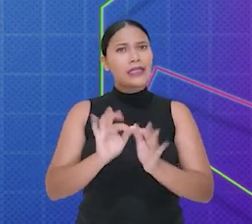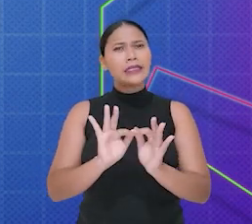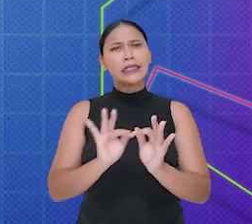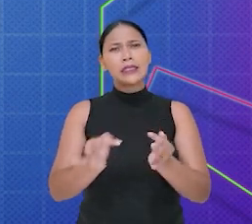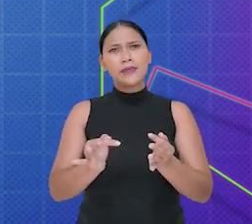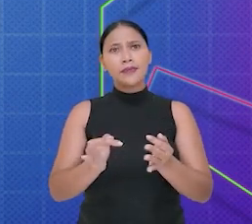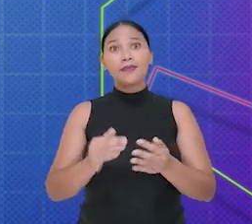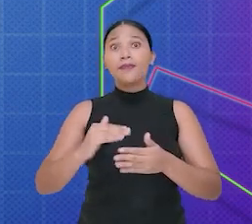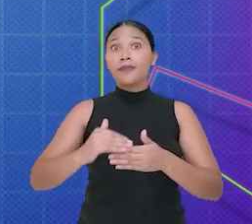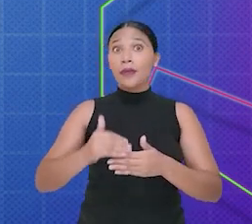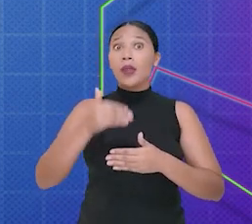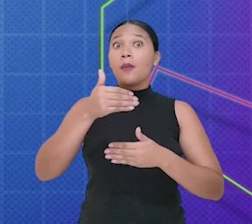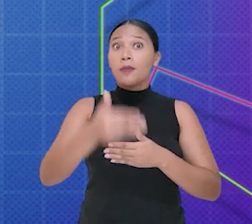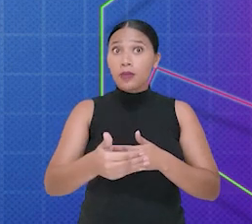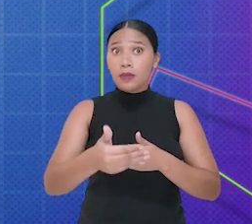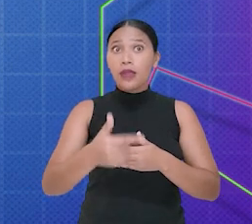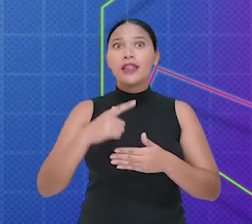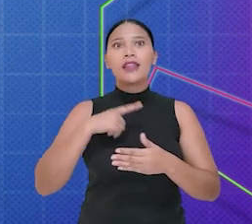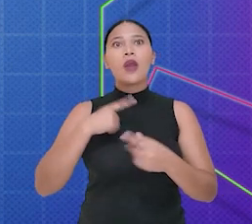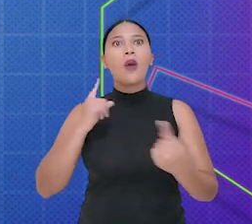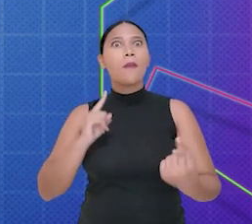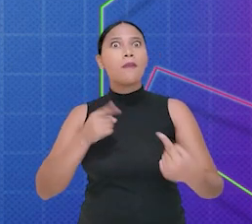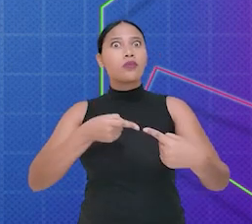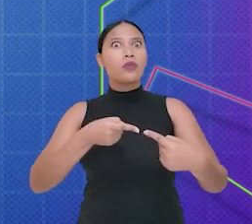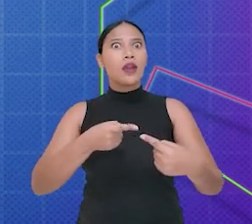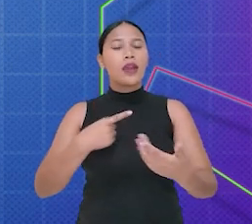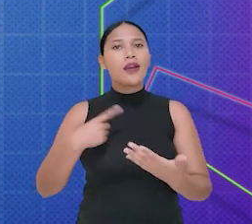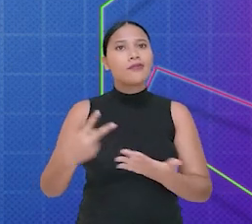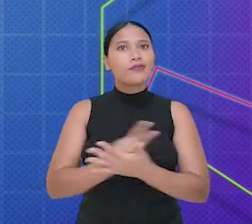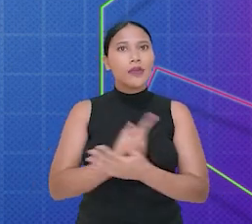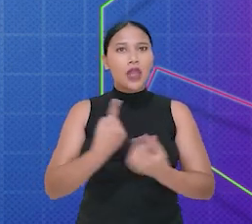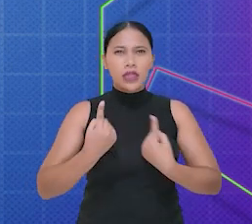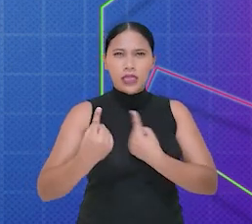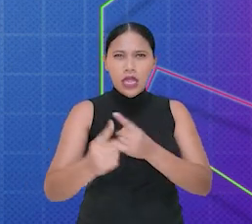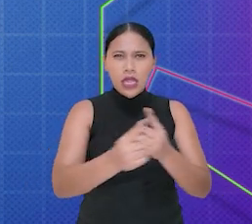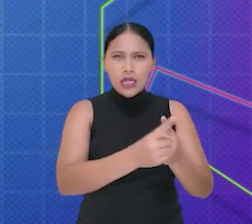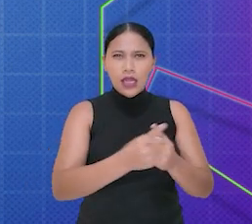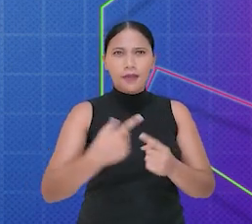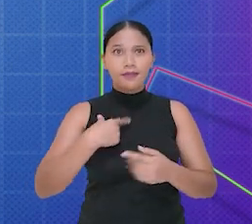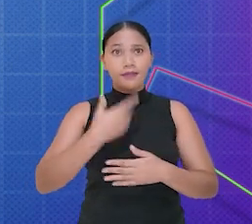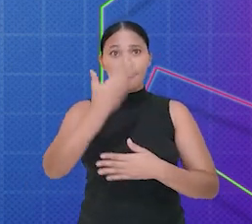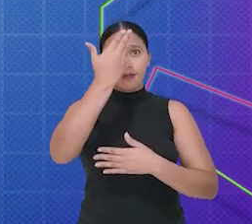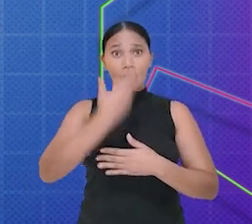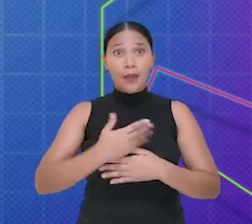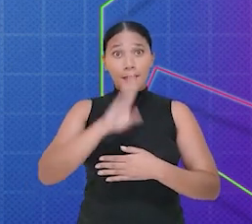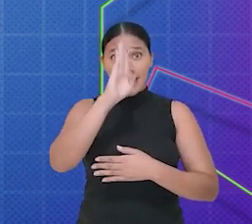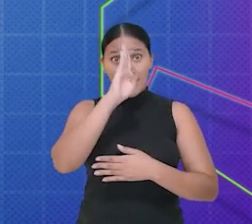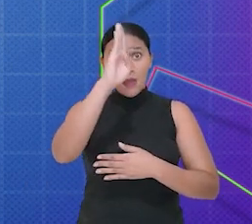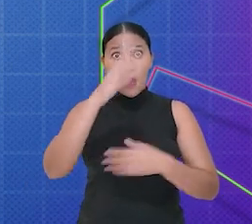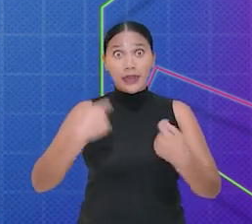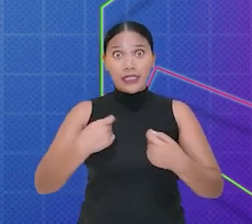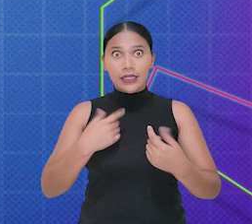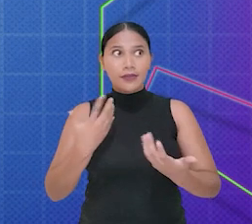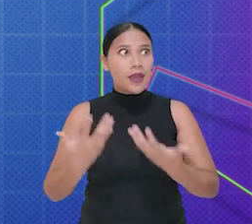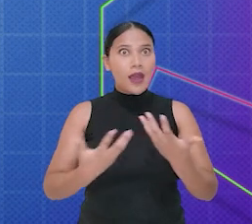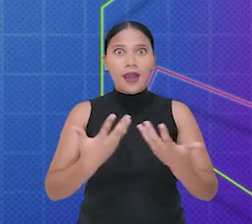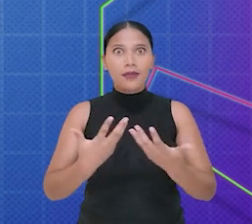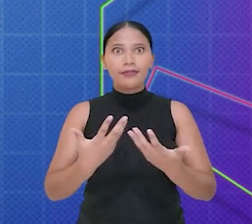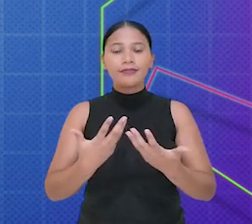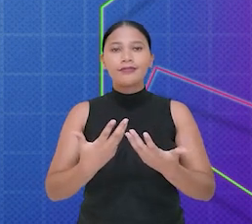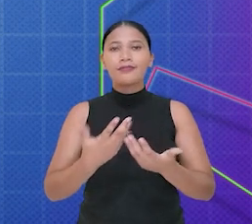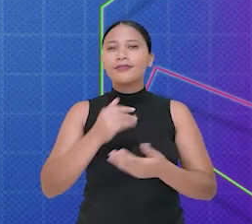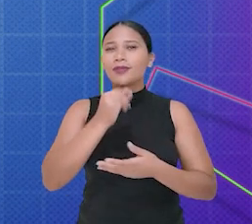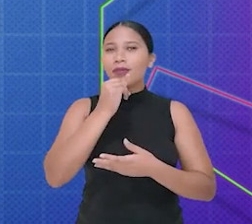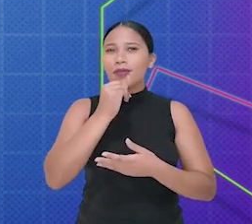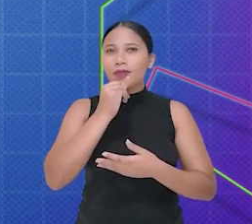bem simples. Em seguida, temos o conflito, que é a situação desafiadora que o personagem principal precisa enfrentar.